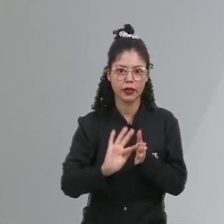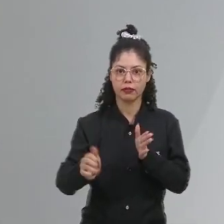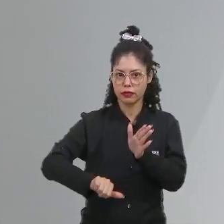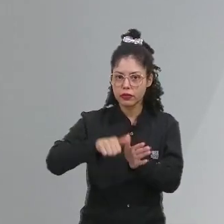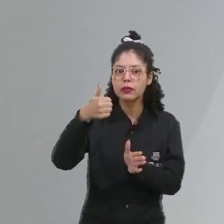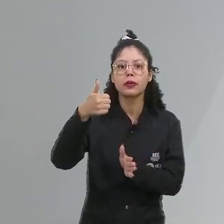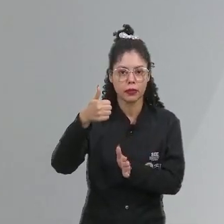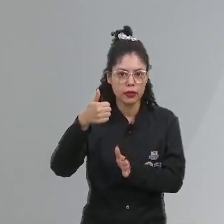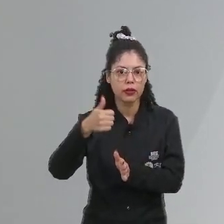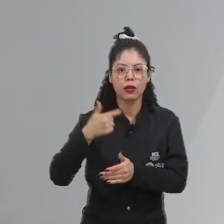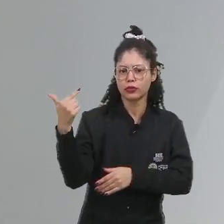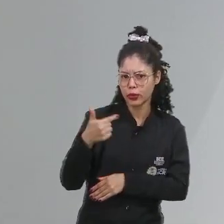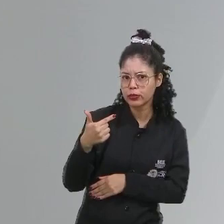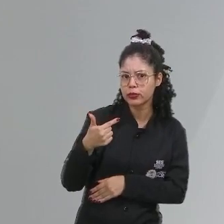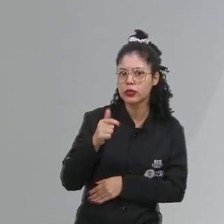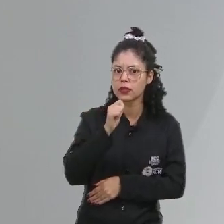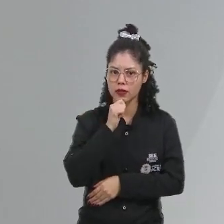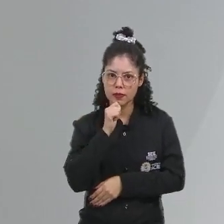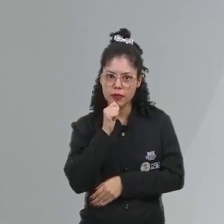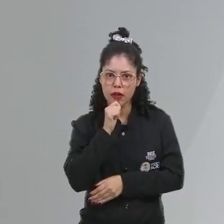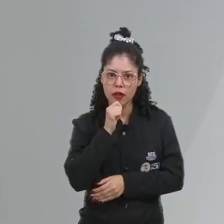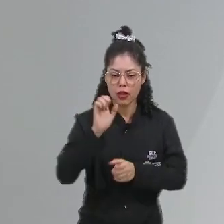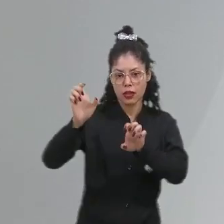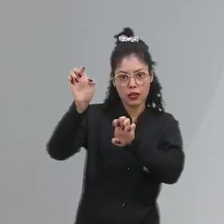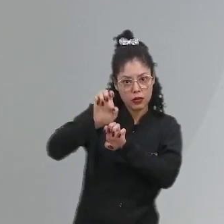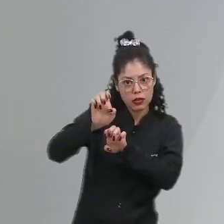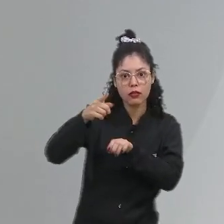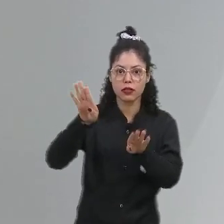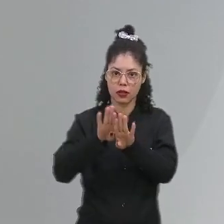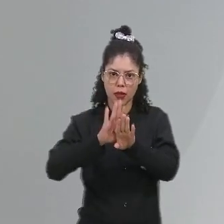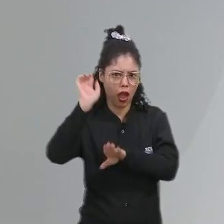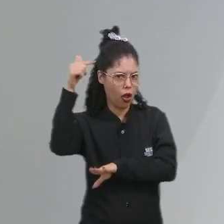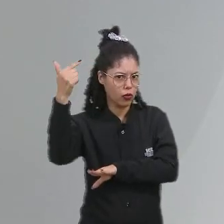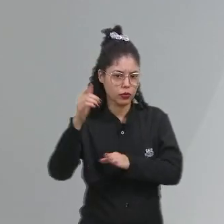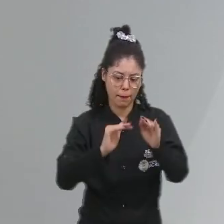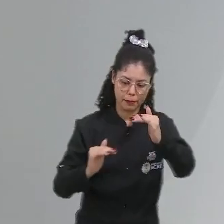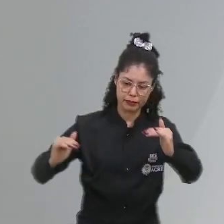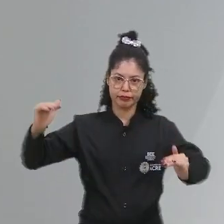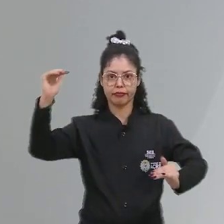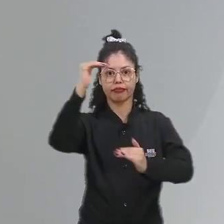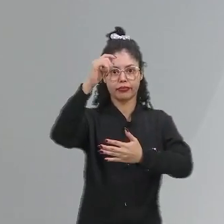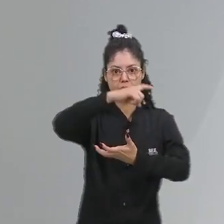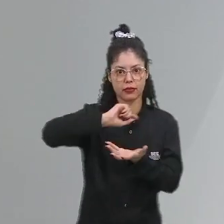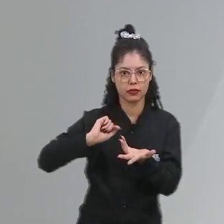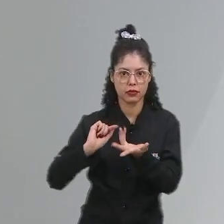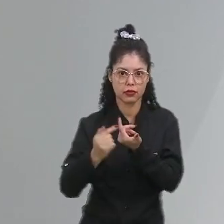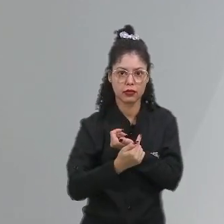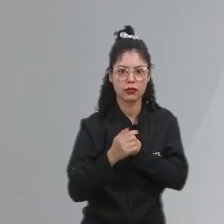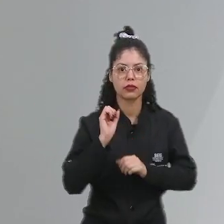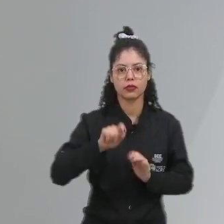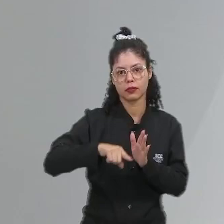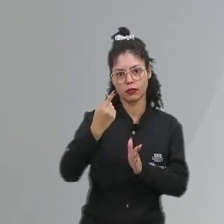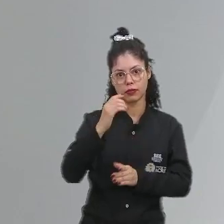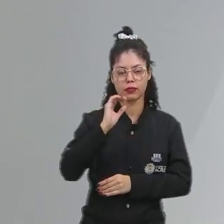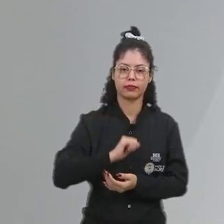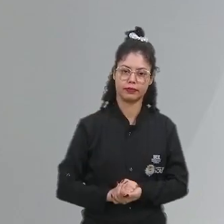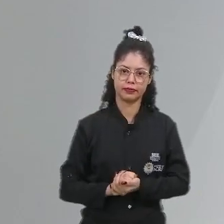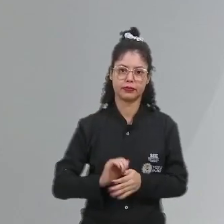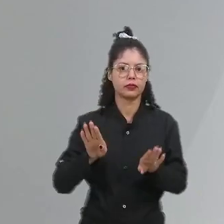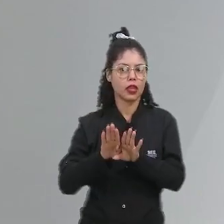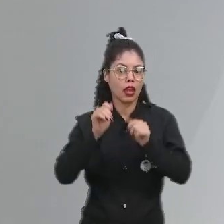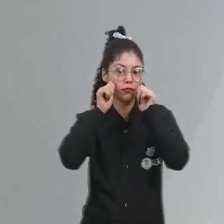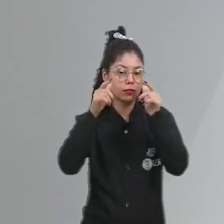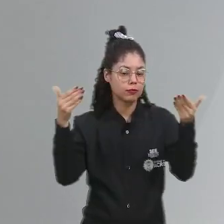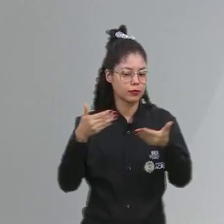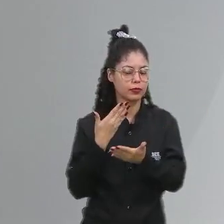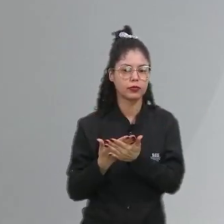primeiro grau, função de segundo grau, logaritmo e exponencial, ela está naquele top 5 que a gente apresentou nos primeiros ciclos, tá bom? Fiquem atentos à aula